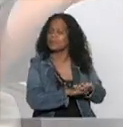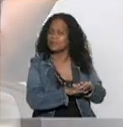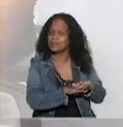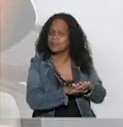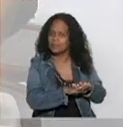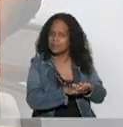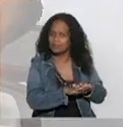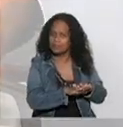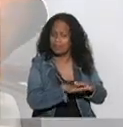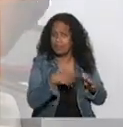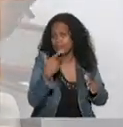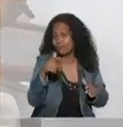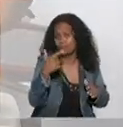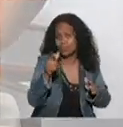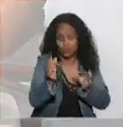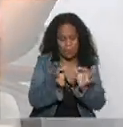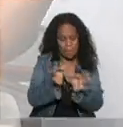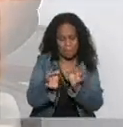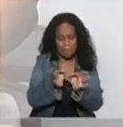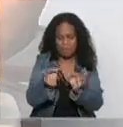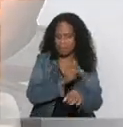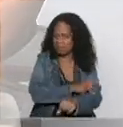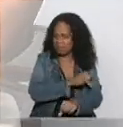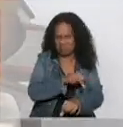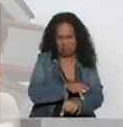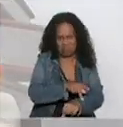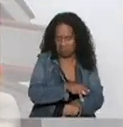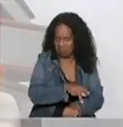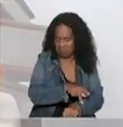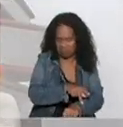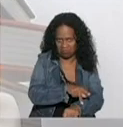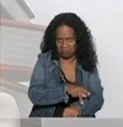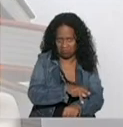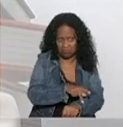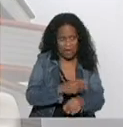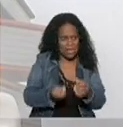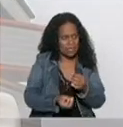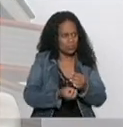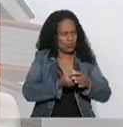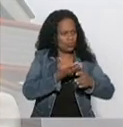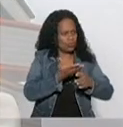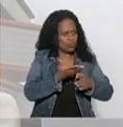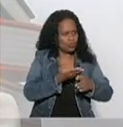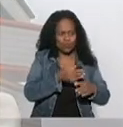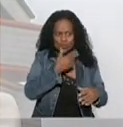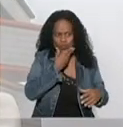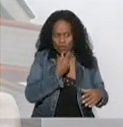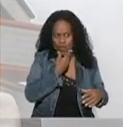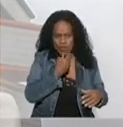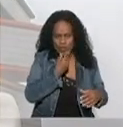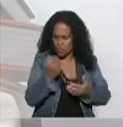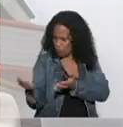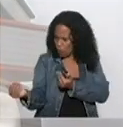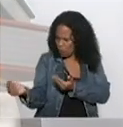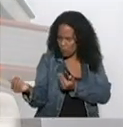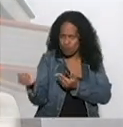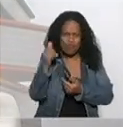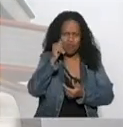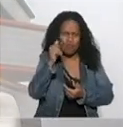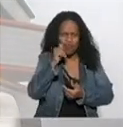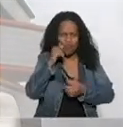de boneca lá, parecia uma casinha de boneca mesmo no Grajaú. E antes da chegada das crianças,